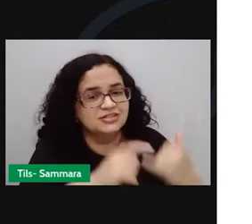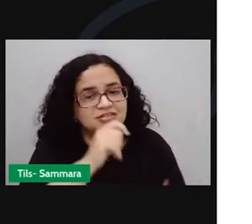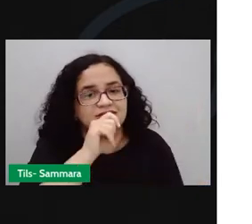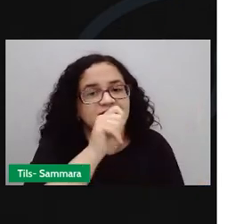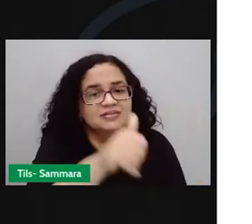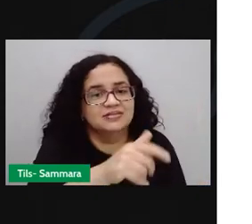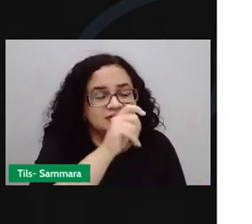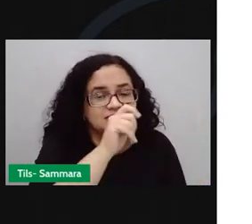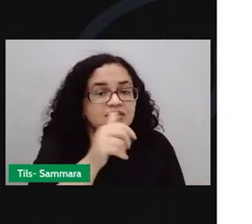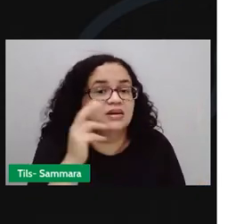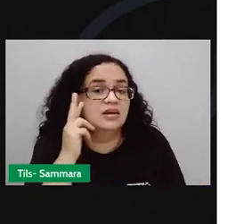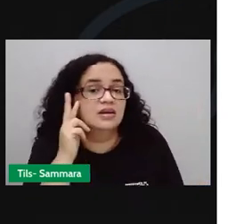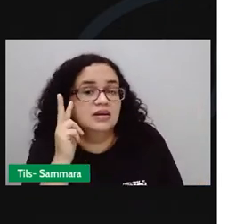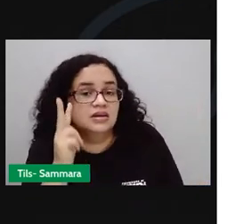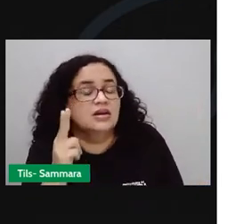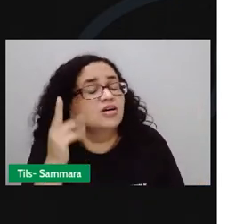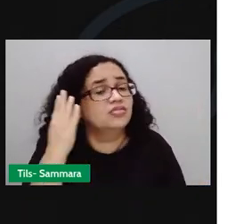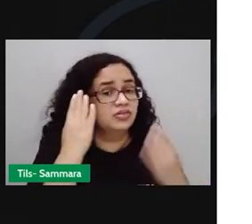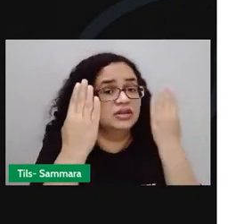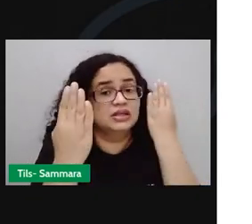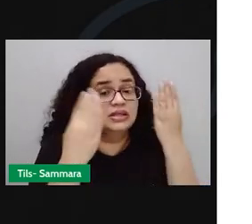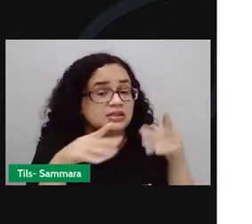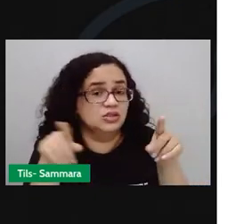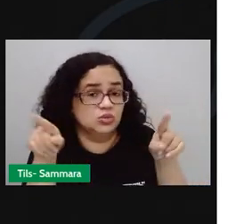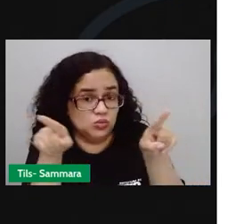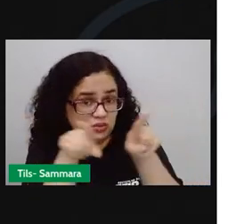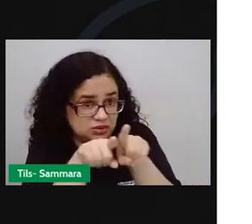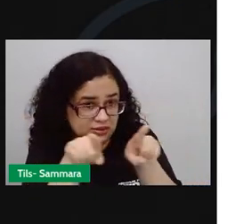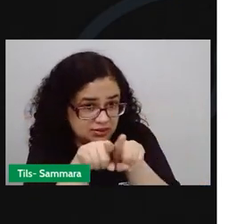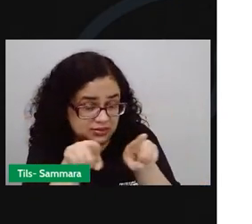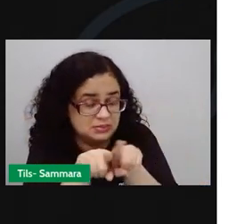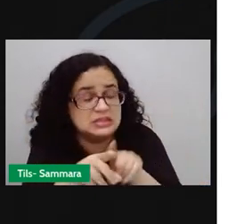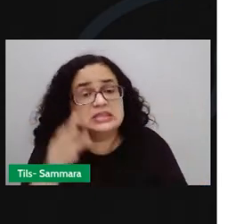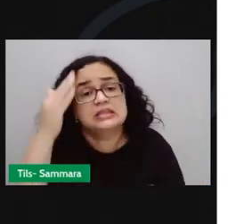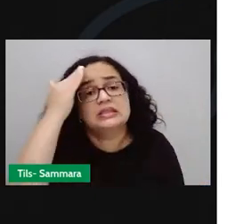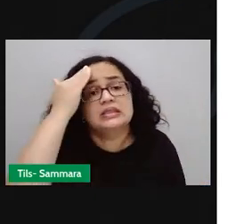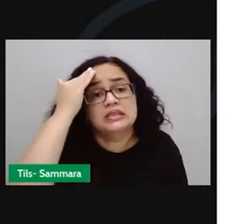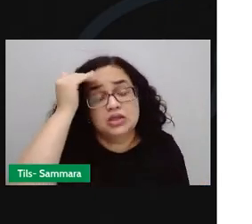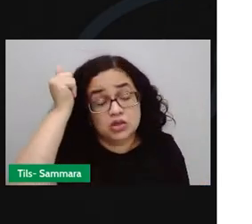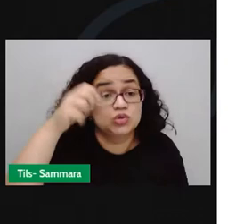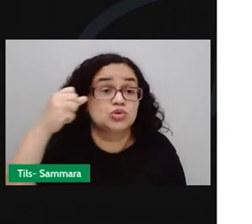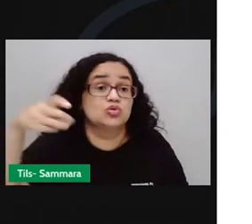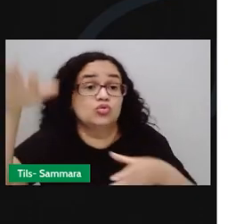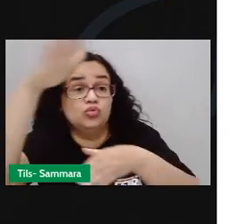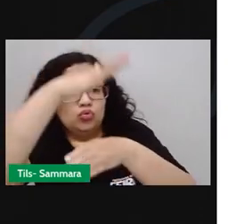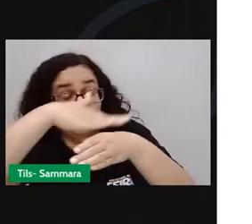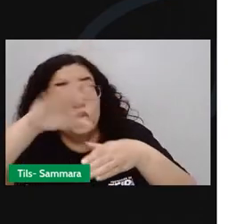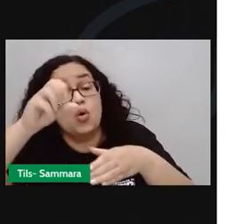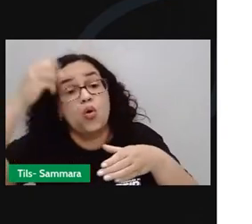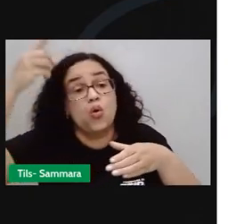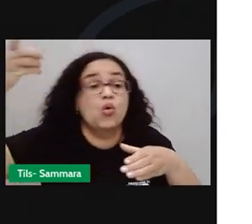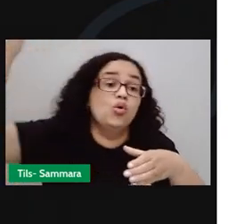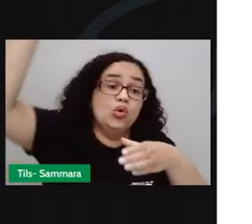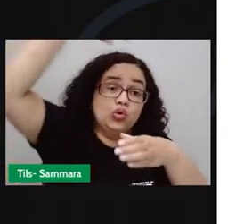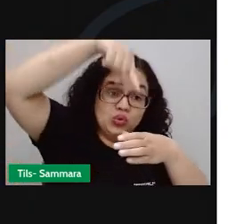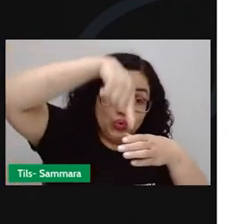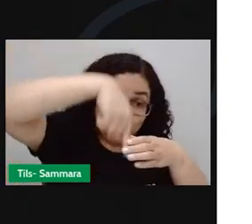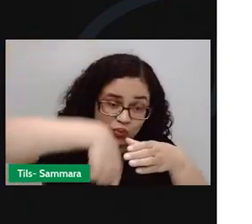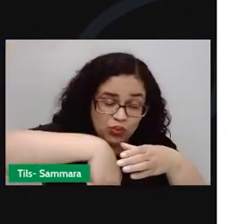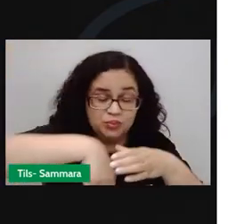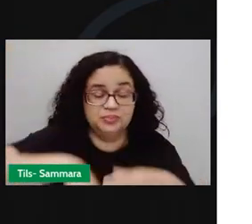gude, a gente vai testar também a bolinha de gude e saber aí se ela flutua ou se ela